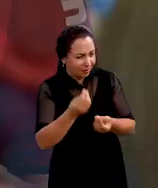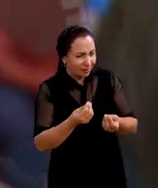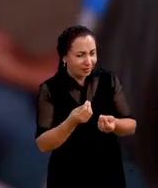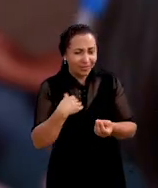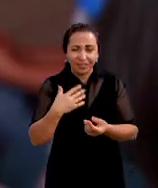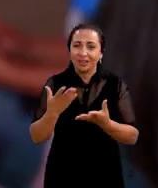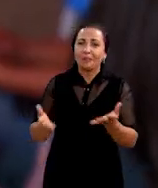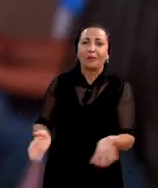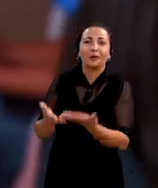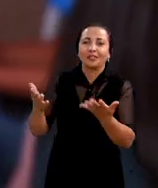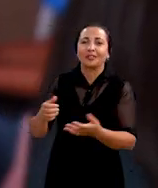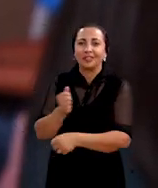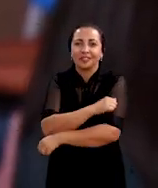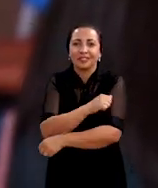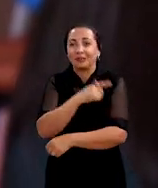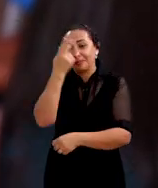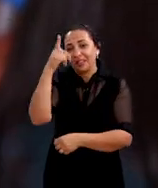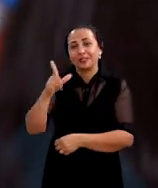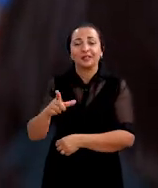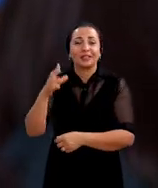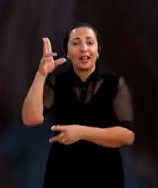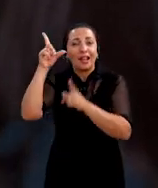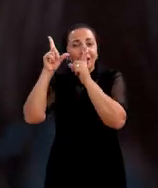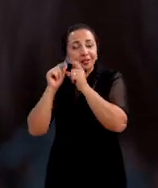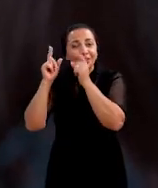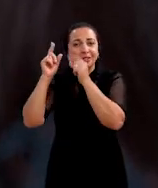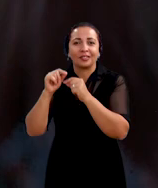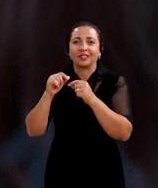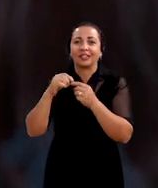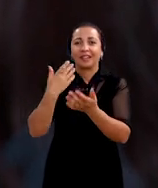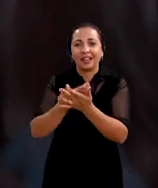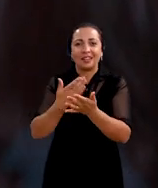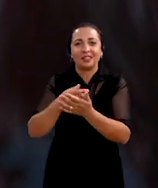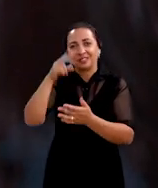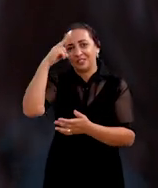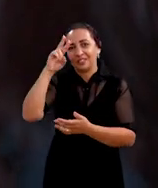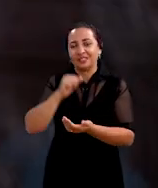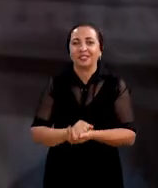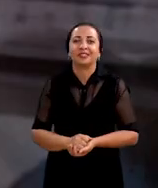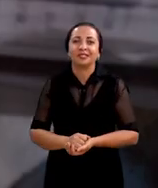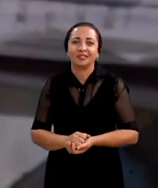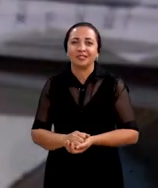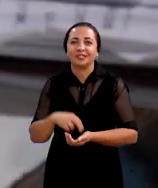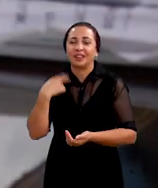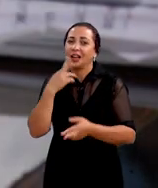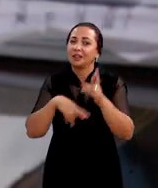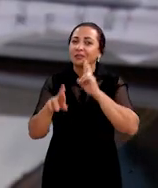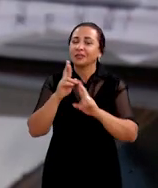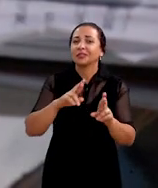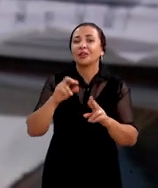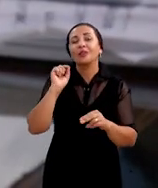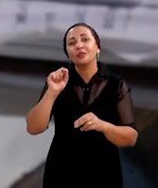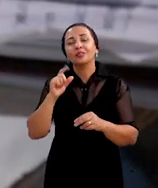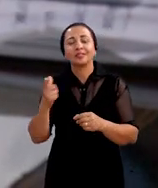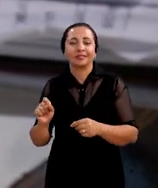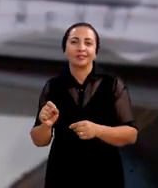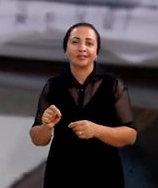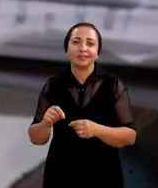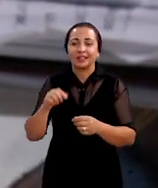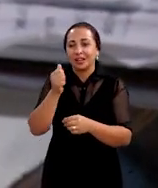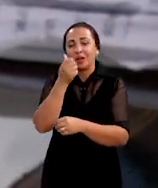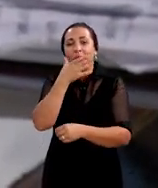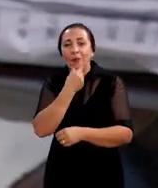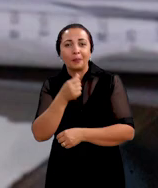como motivar esses alunos para que eles não tivessem sono durante a aula de história. E aí o resultado foi que os